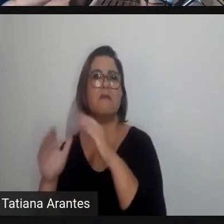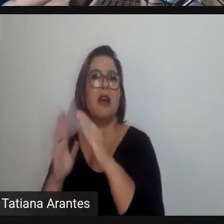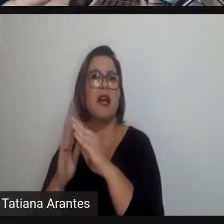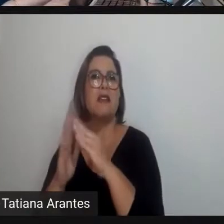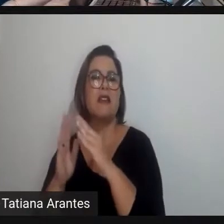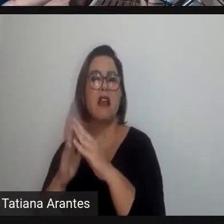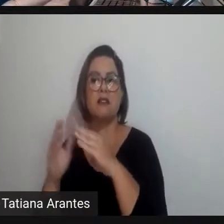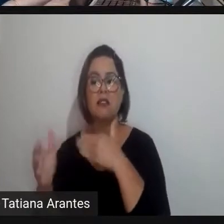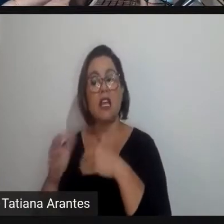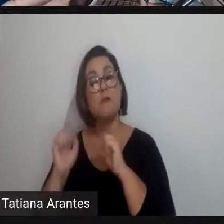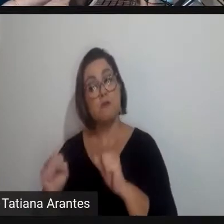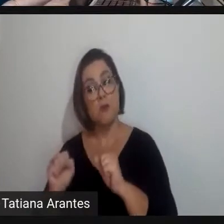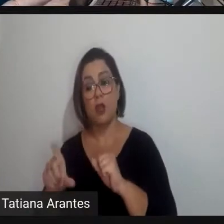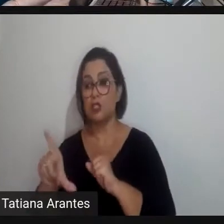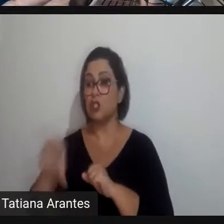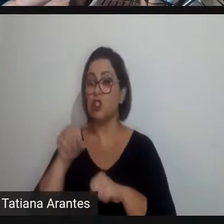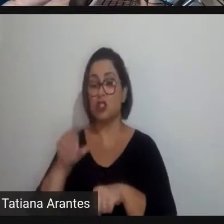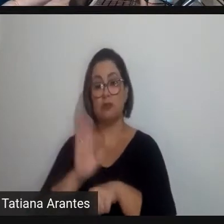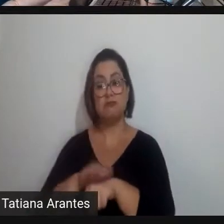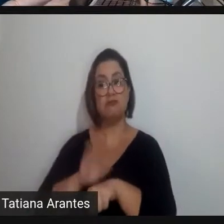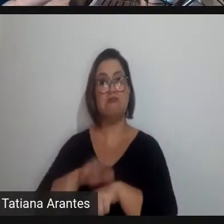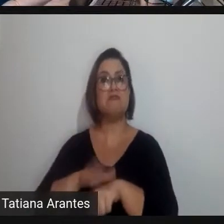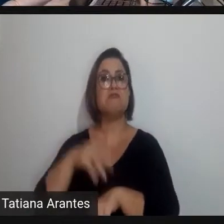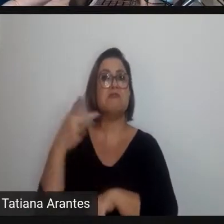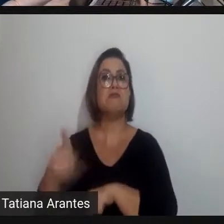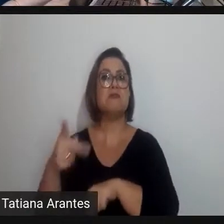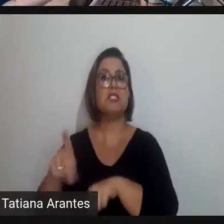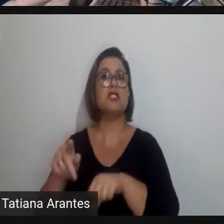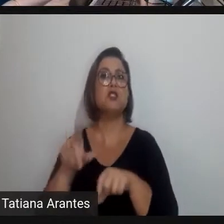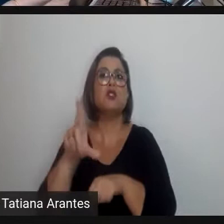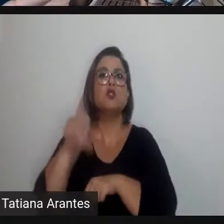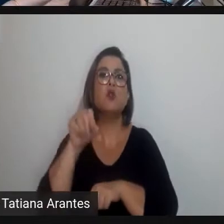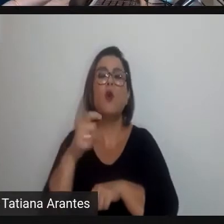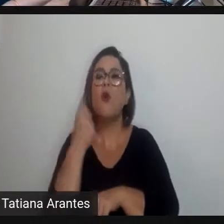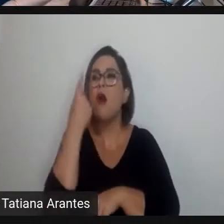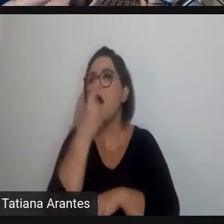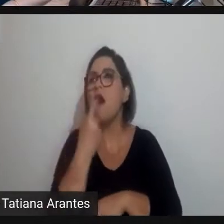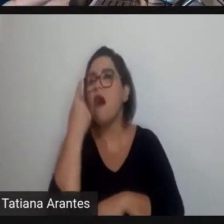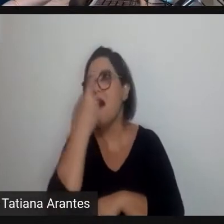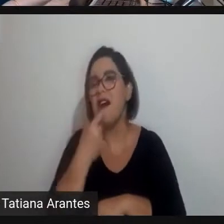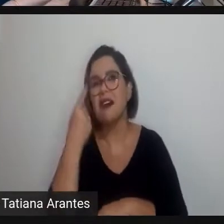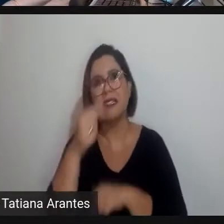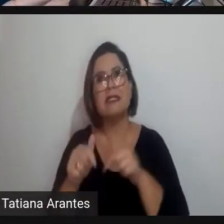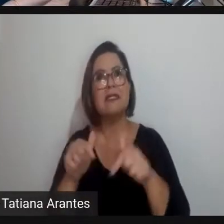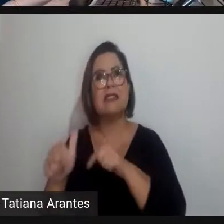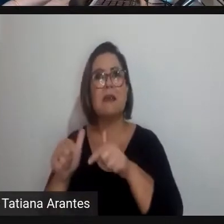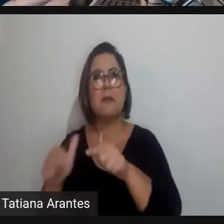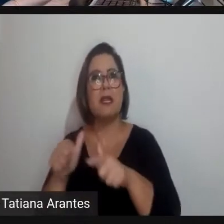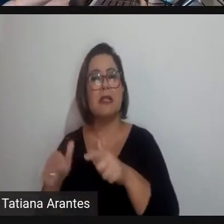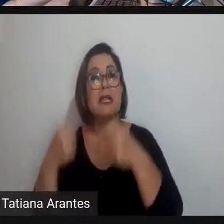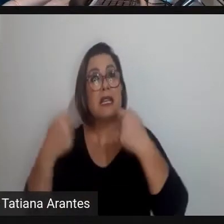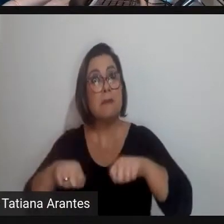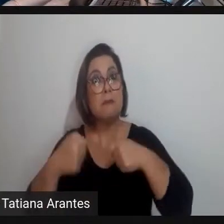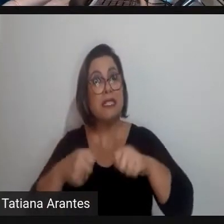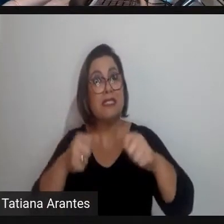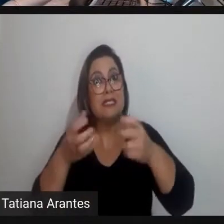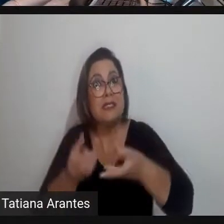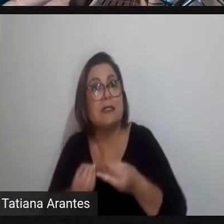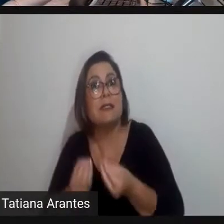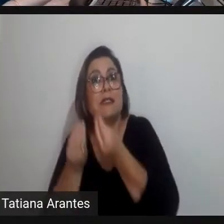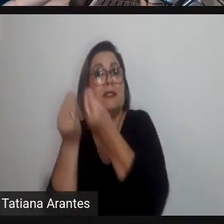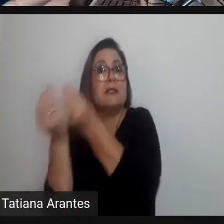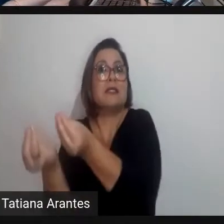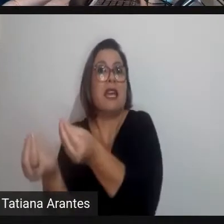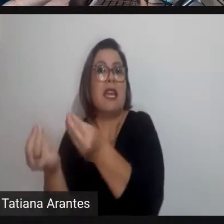escolher o horário, ele tem uma produção. Então, essa questão da normatização de como fazer a produção é que está